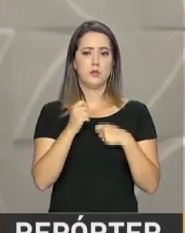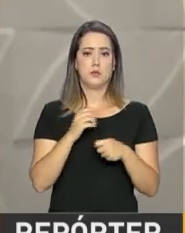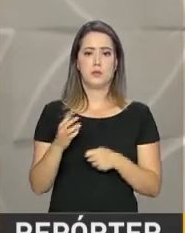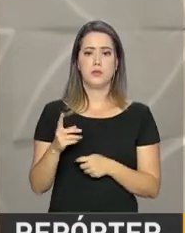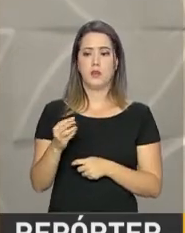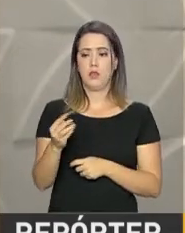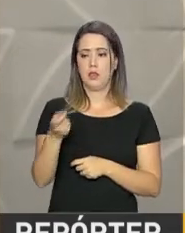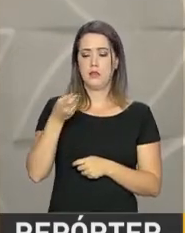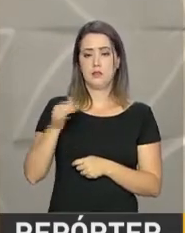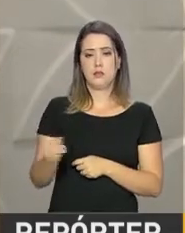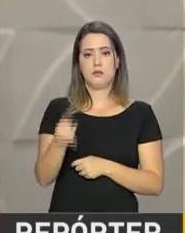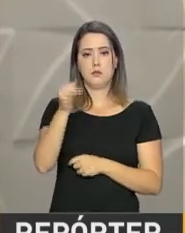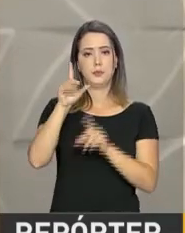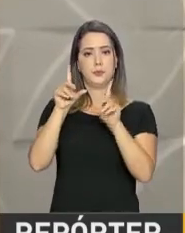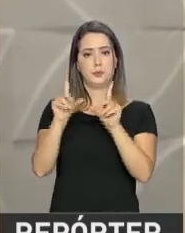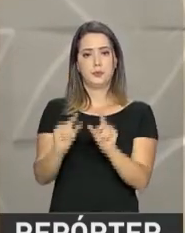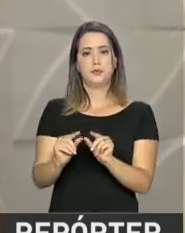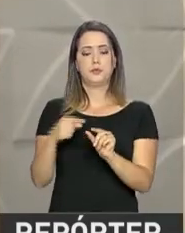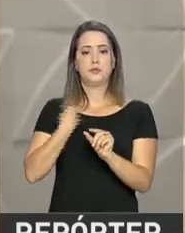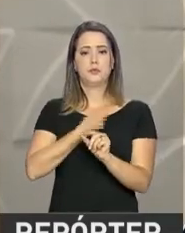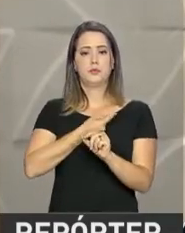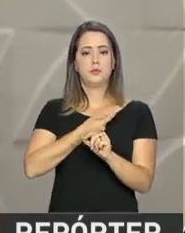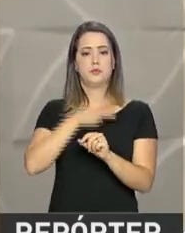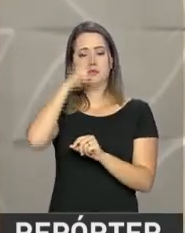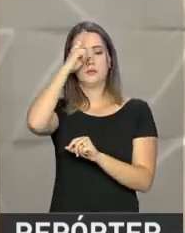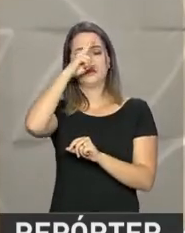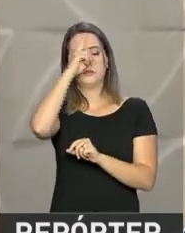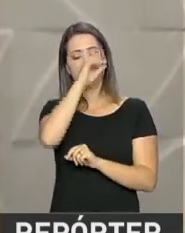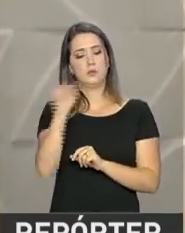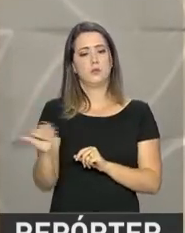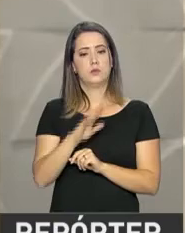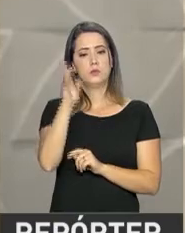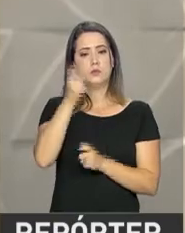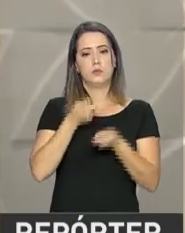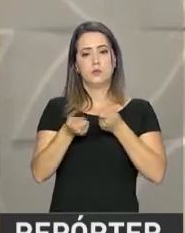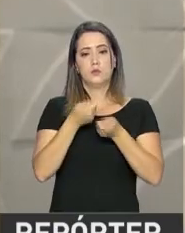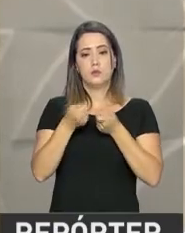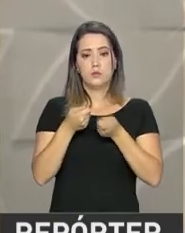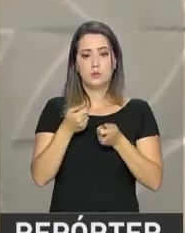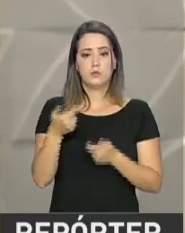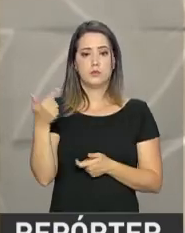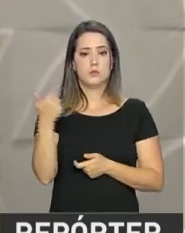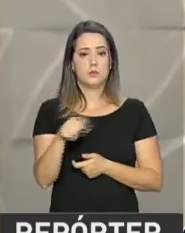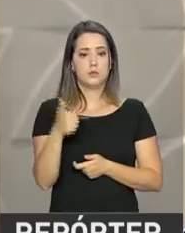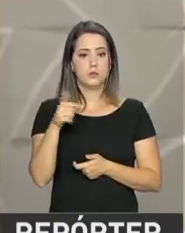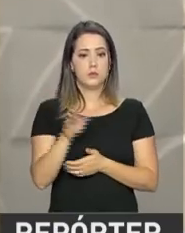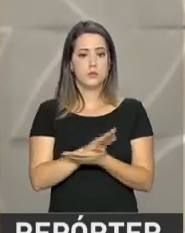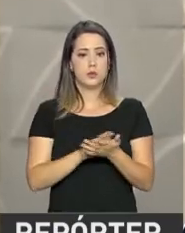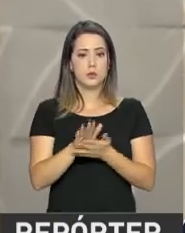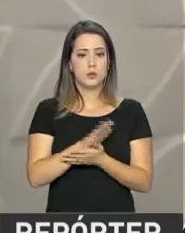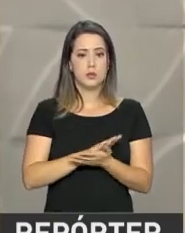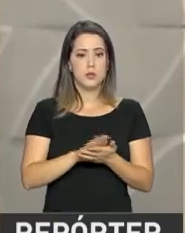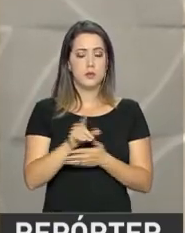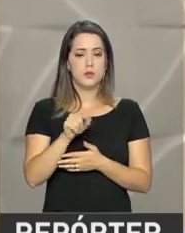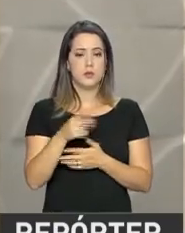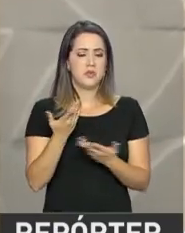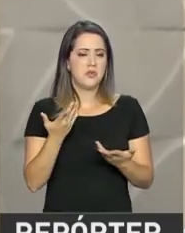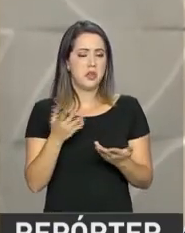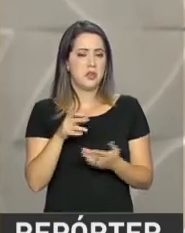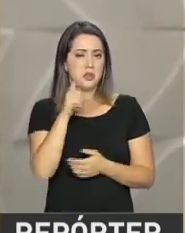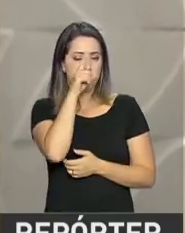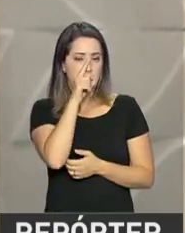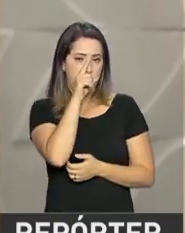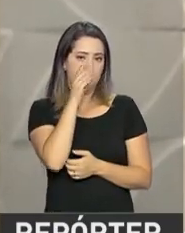menor coisa menor da nossa história inflação controlada há muito tempo não vemos nenhum risco o baixíssimo risco